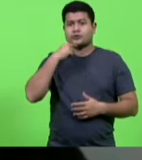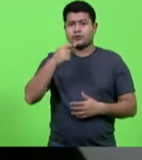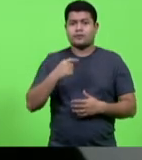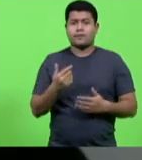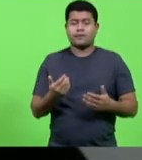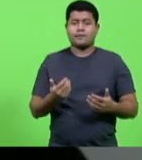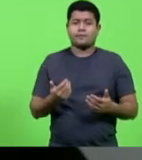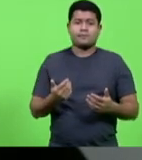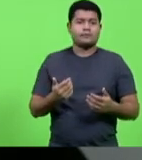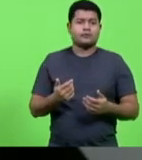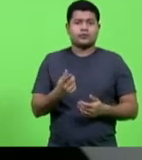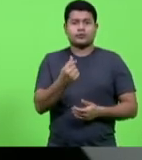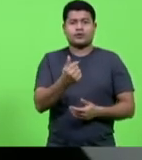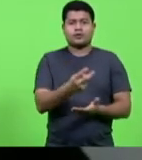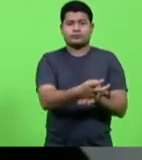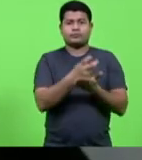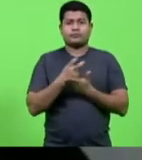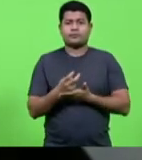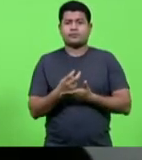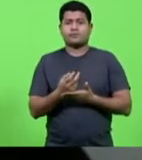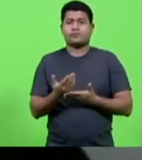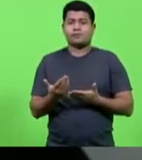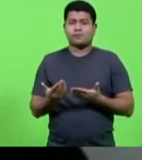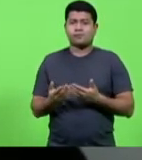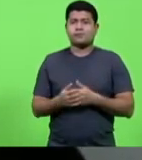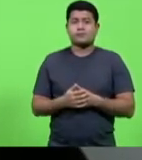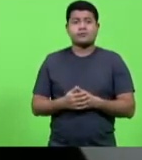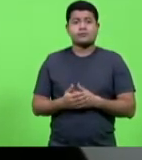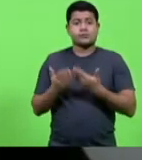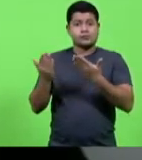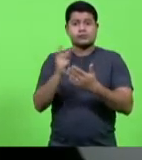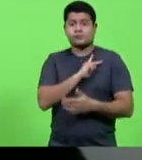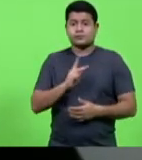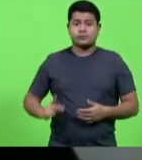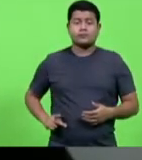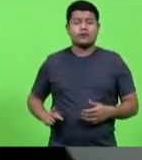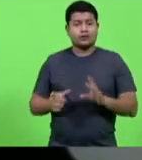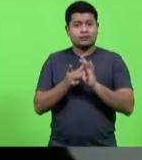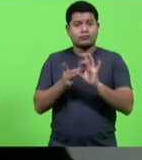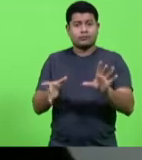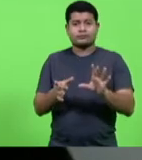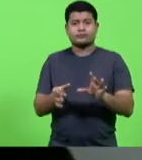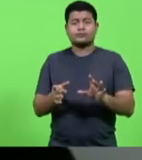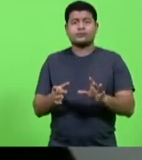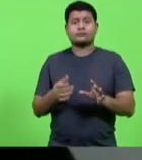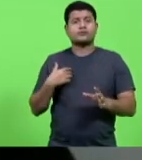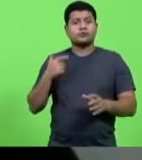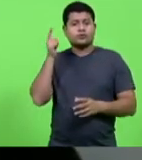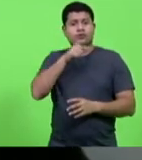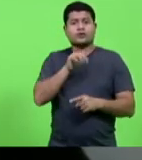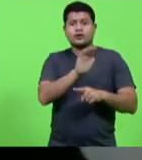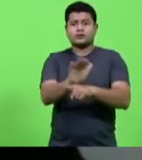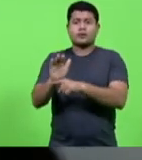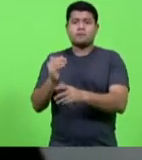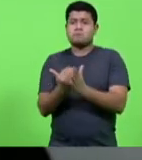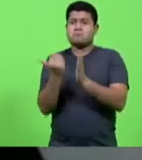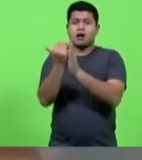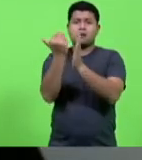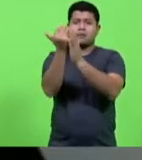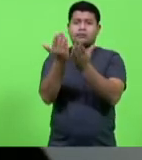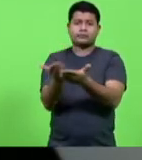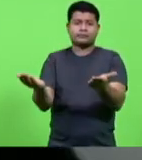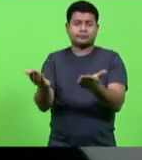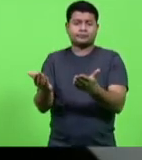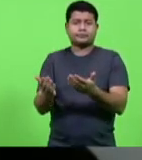Agora o presidente vai liberar mais recursos. Que bom que possa prestigiar mais e mais e mais empresários. Mas é só para que eu